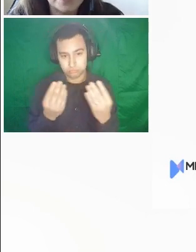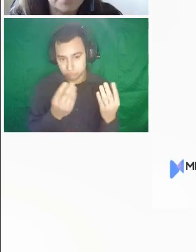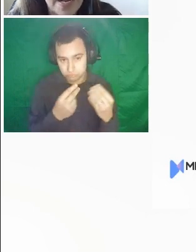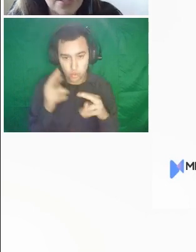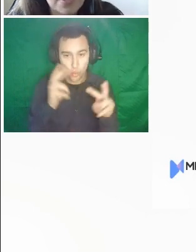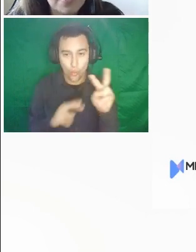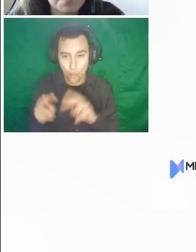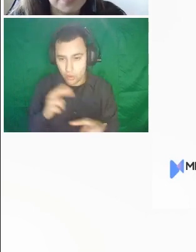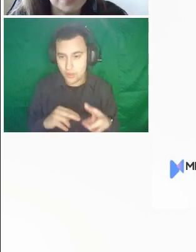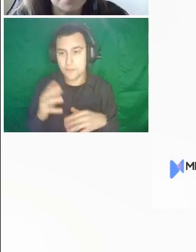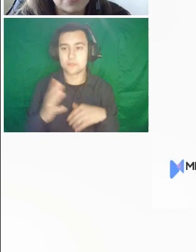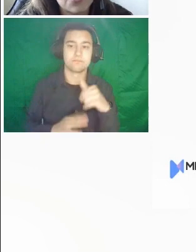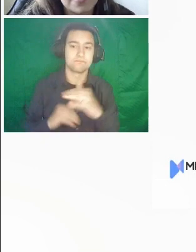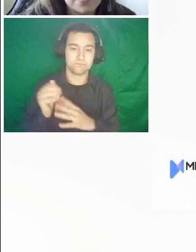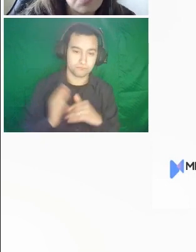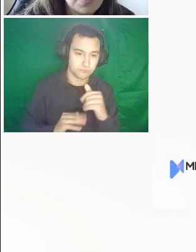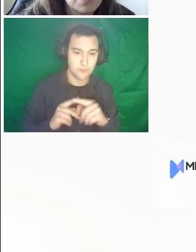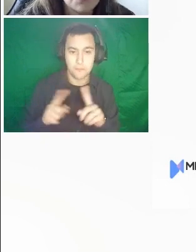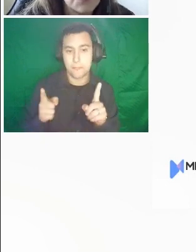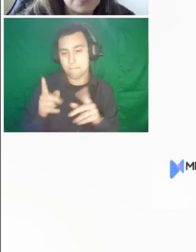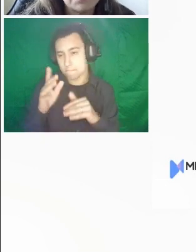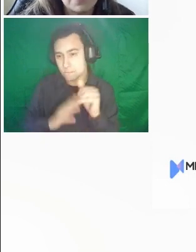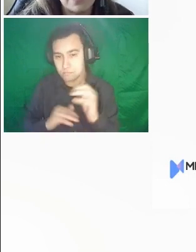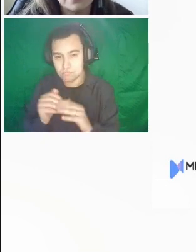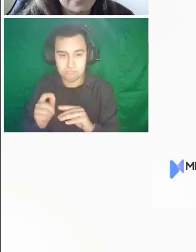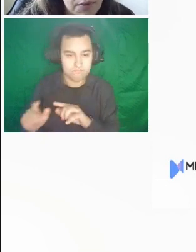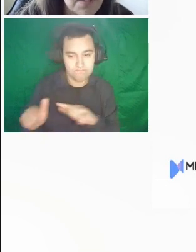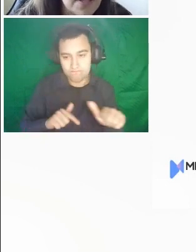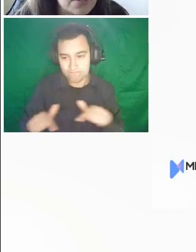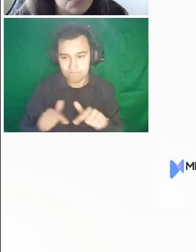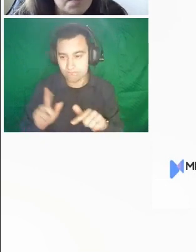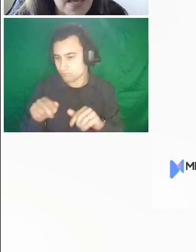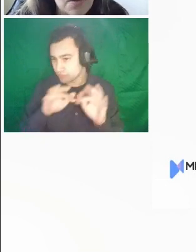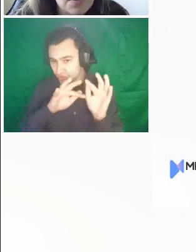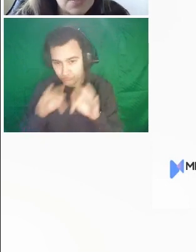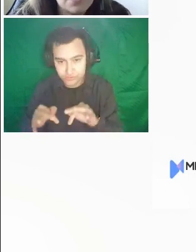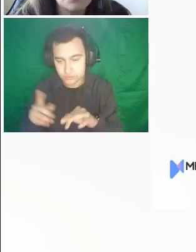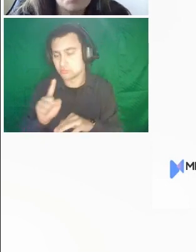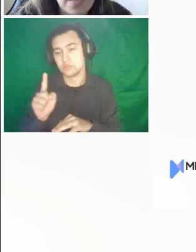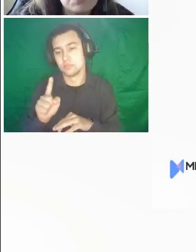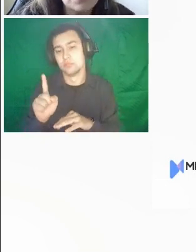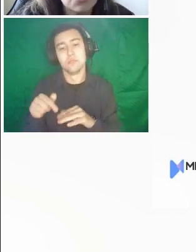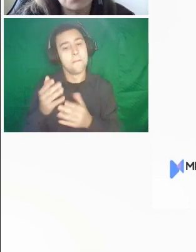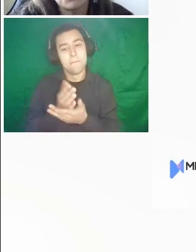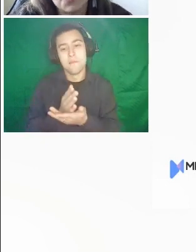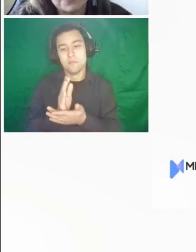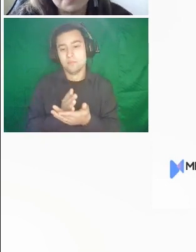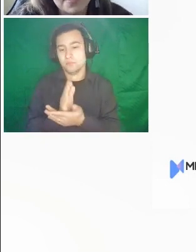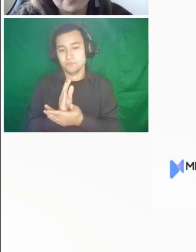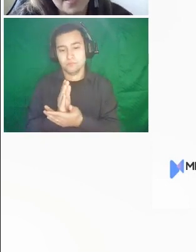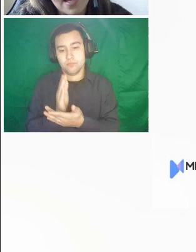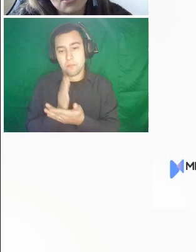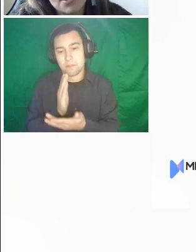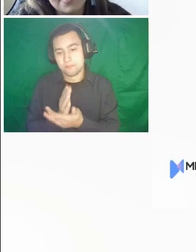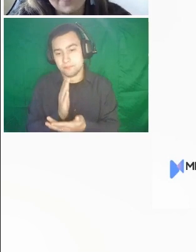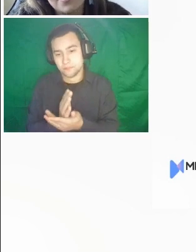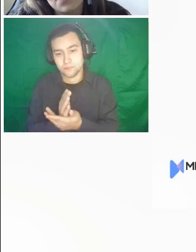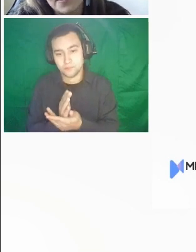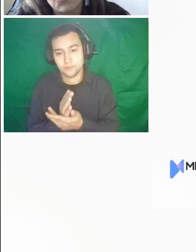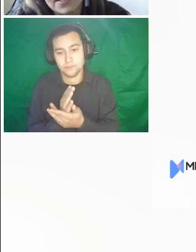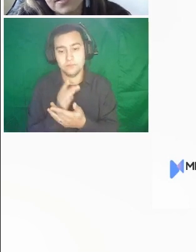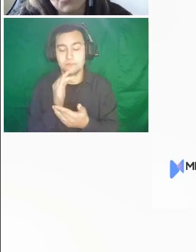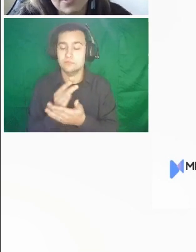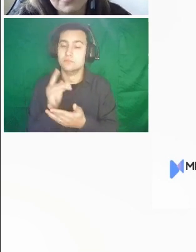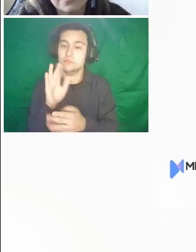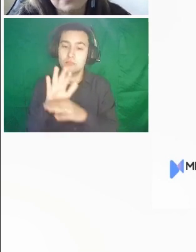olhar para as práticas mas as práticas não são o fim elas são na verdade um meio e um meio da gente absorver esse mindset e levar